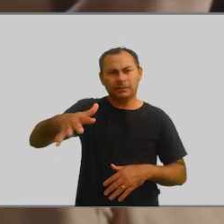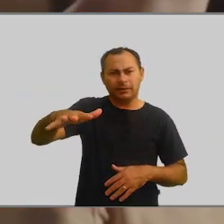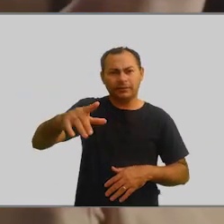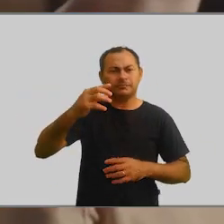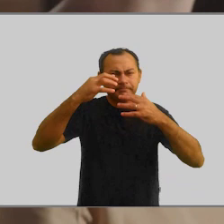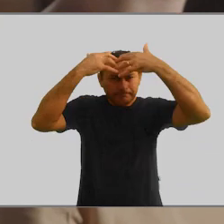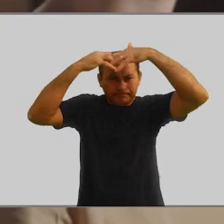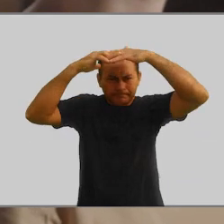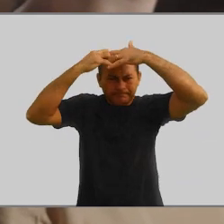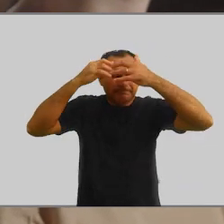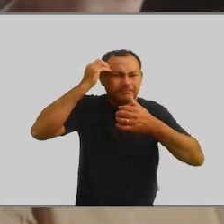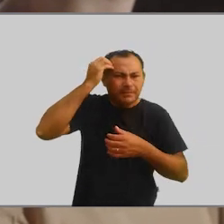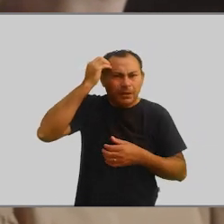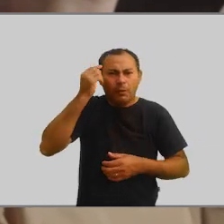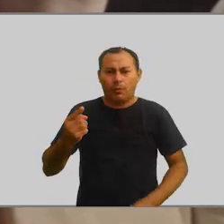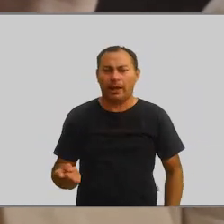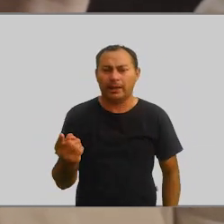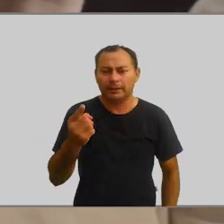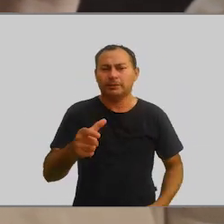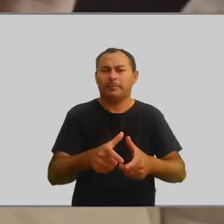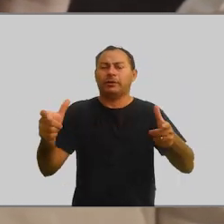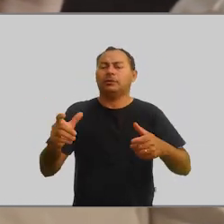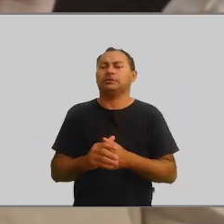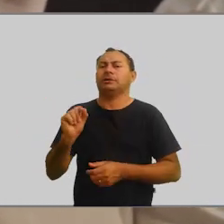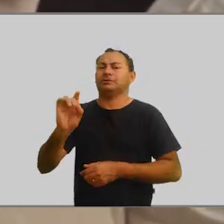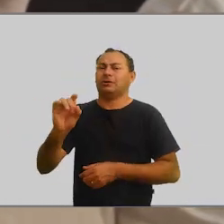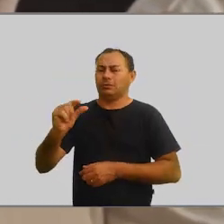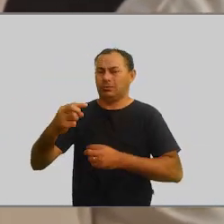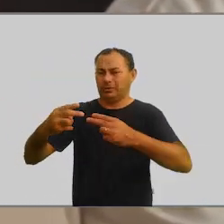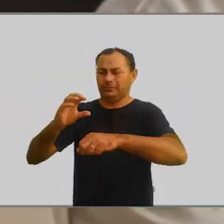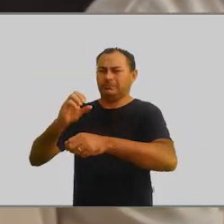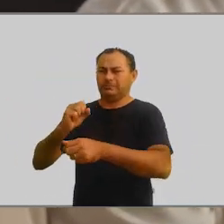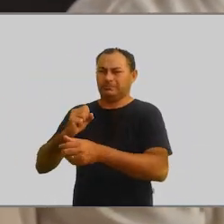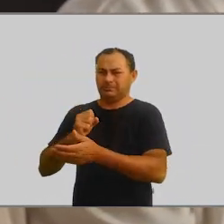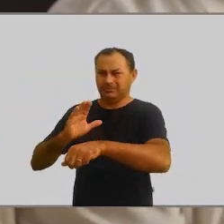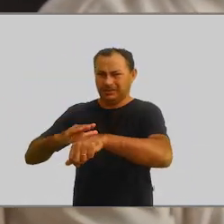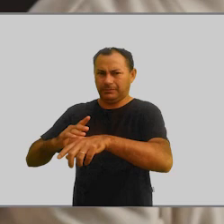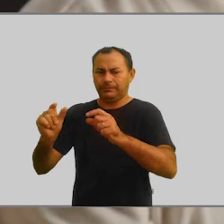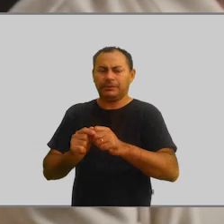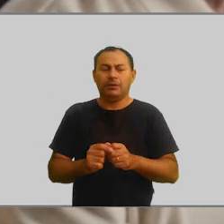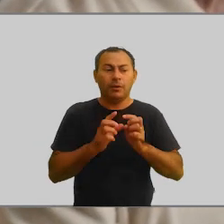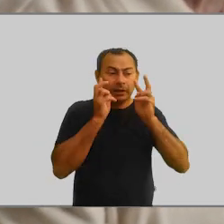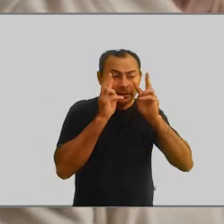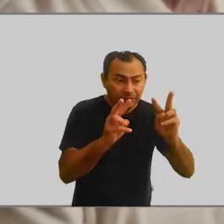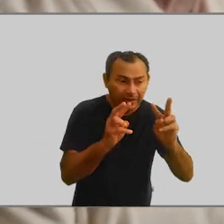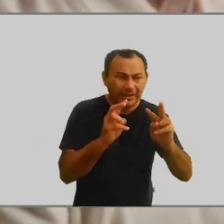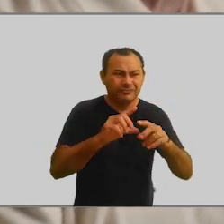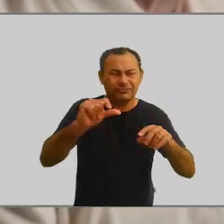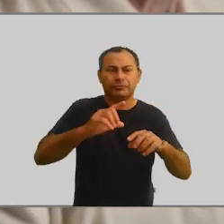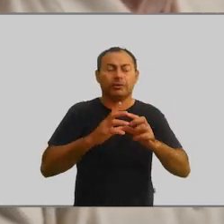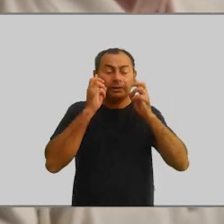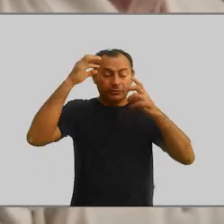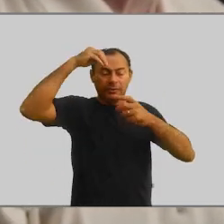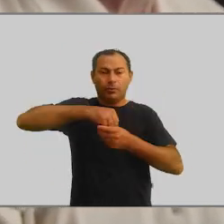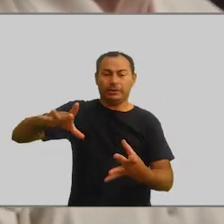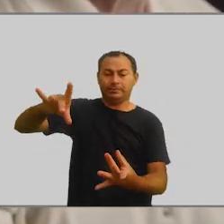Talvez você reflita mais sobre o eterno ser maior do que o temporal, o invisível ser mais do que o visível e o